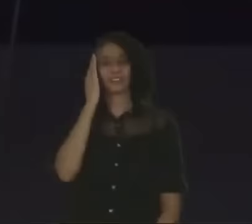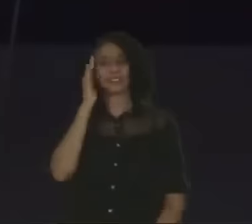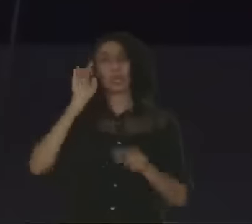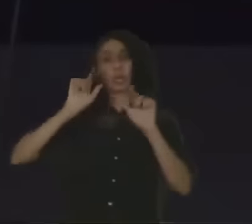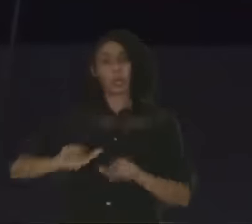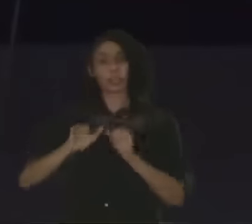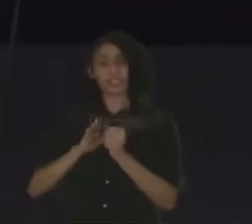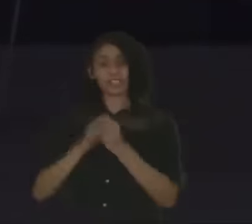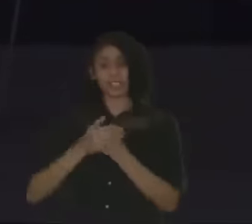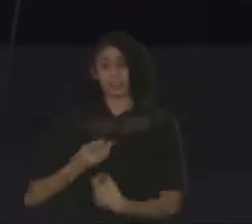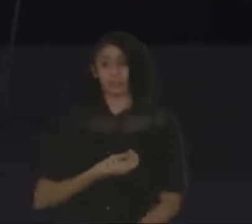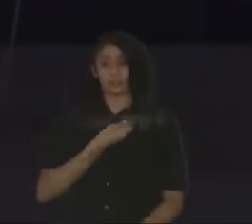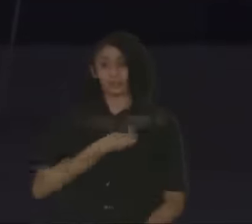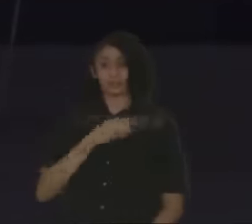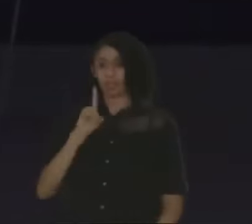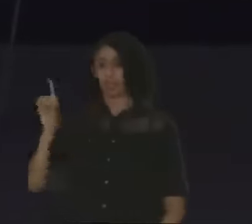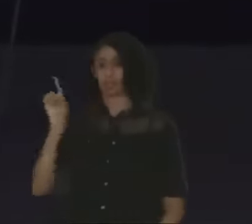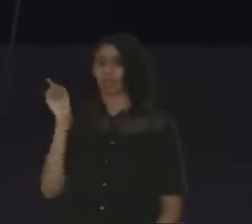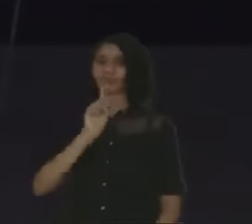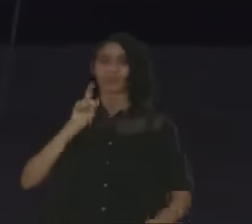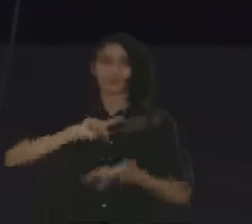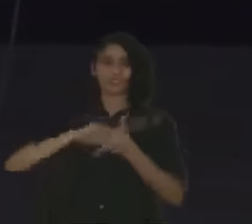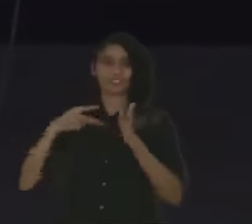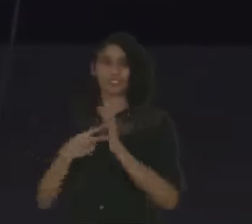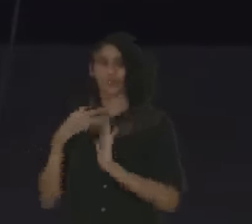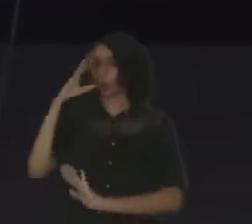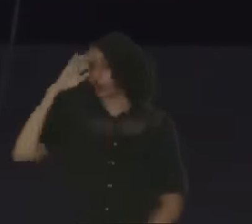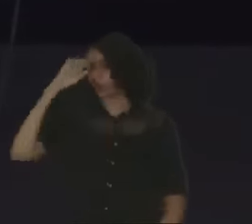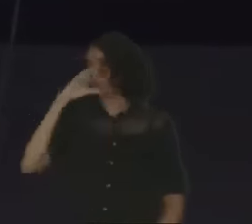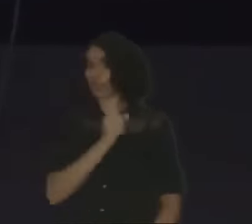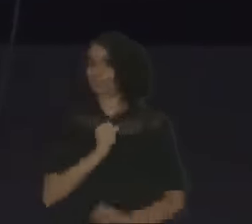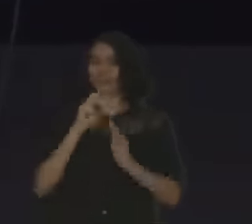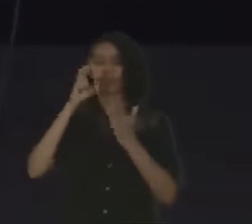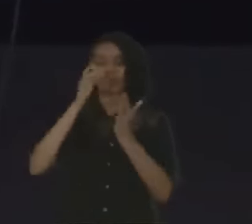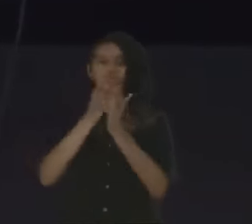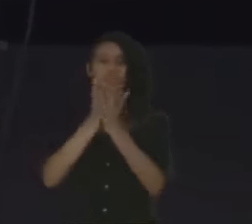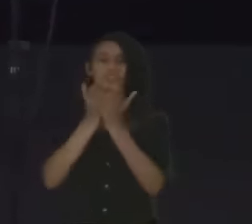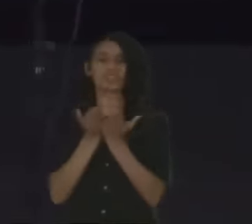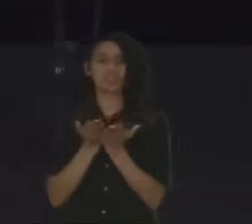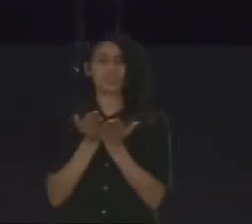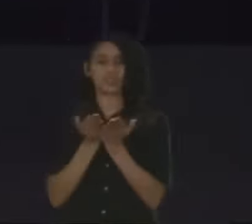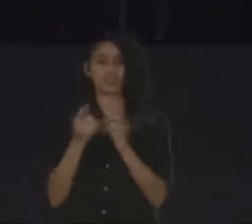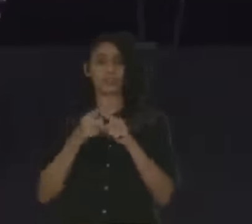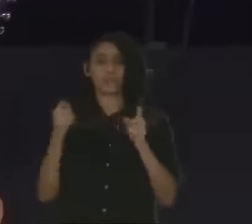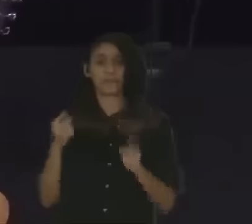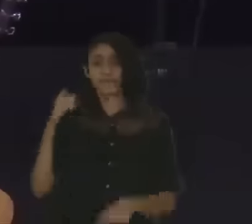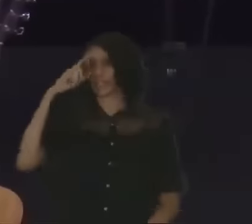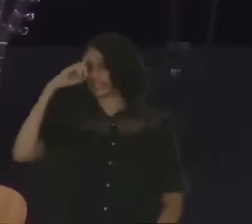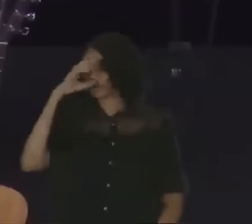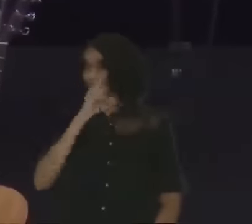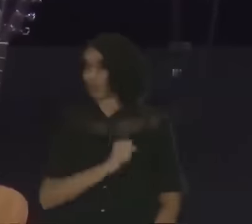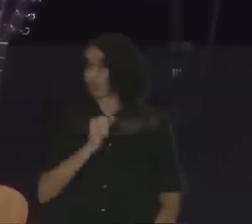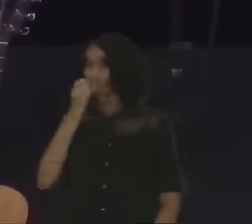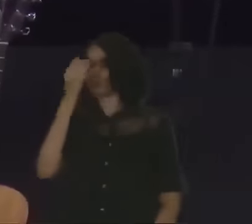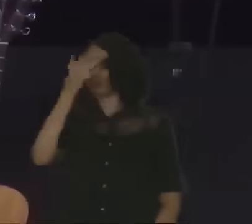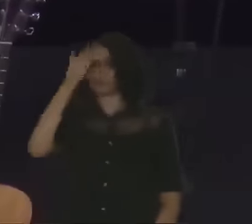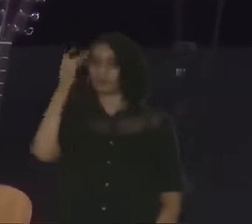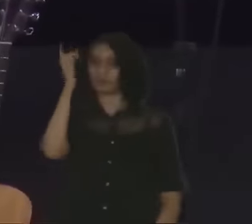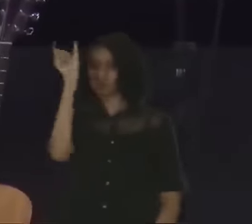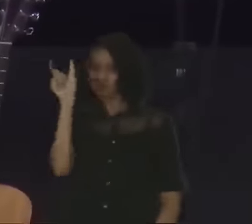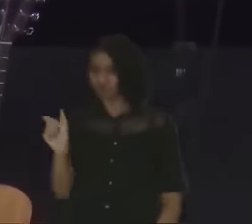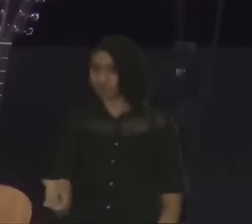vida com Deus não é sobre ganhar o conhecimento de um livro é sobre ganhar o conhecimento de uma pessoa a